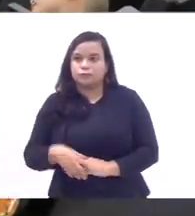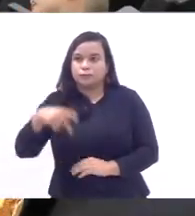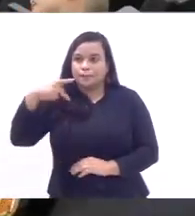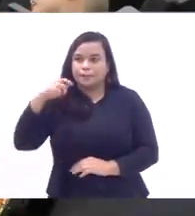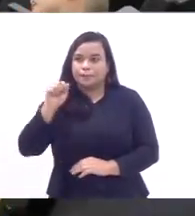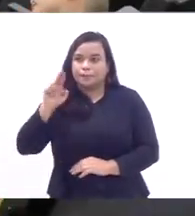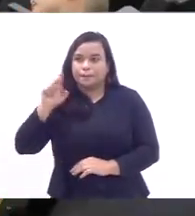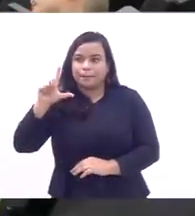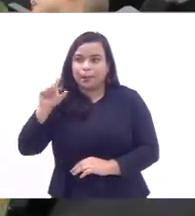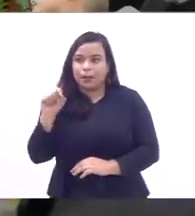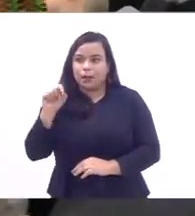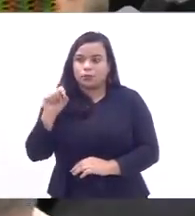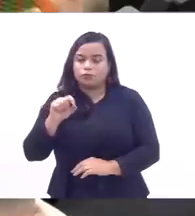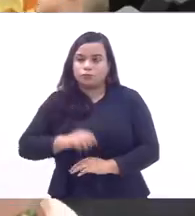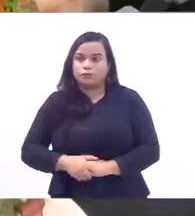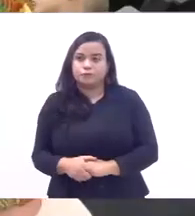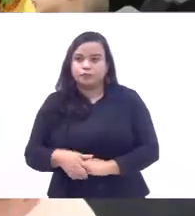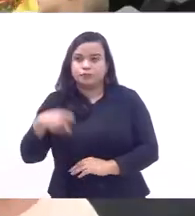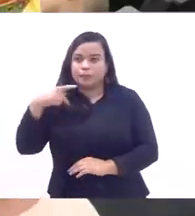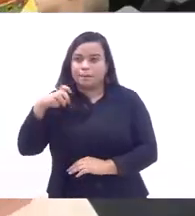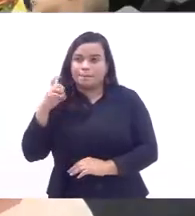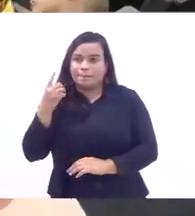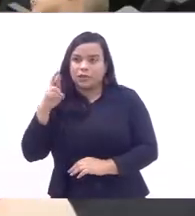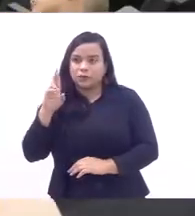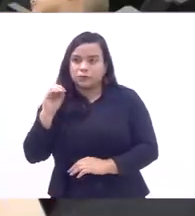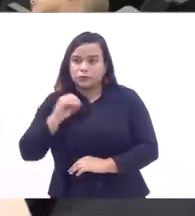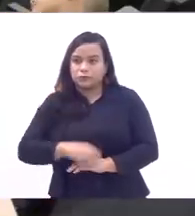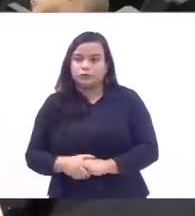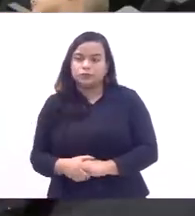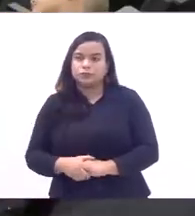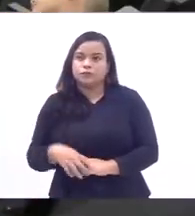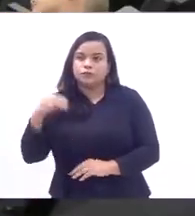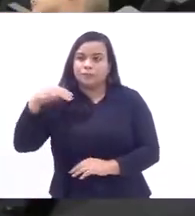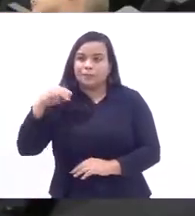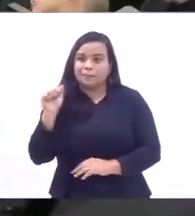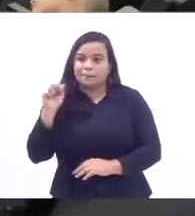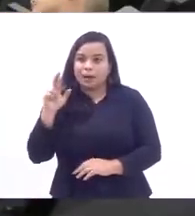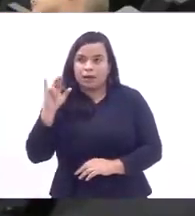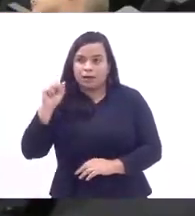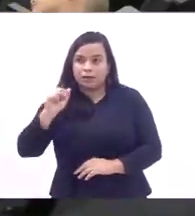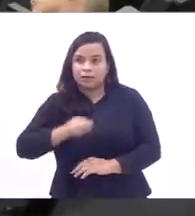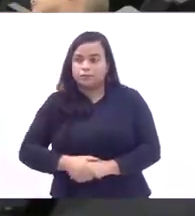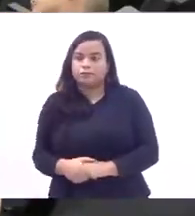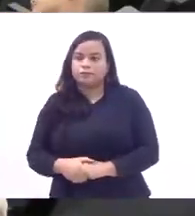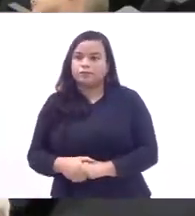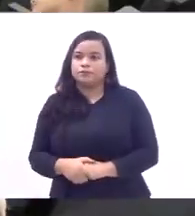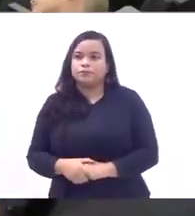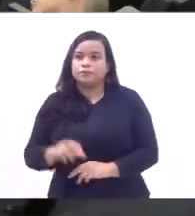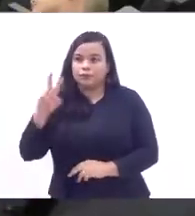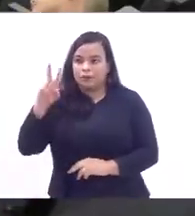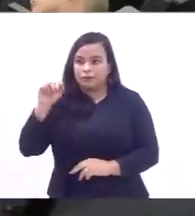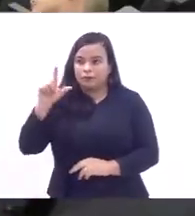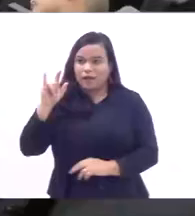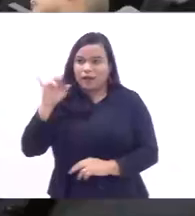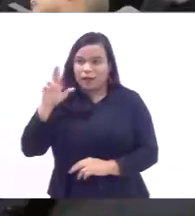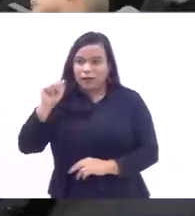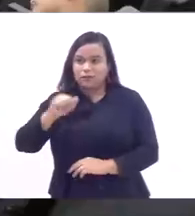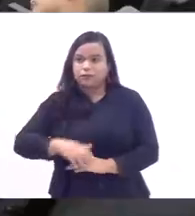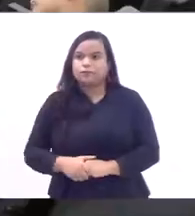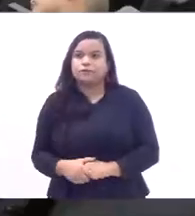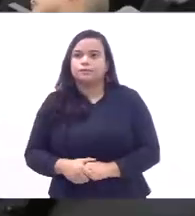Paulo Rogério, Pedro Ivo, Maria Vitória, Valéria de